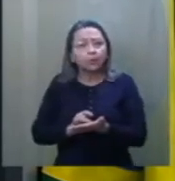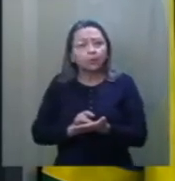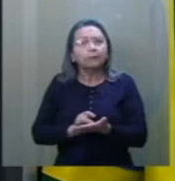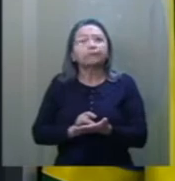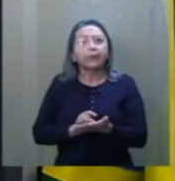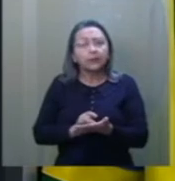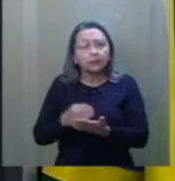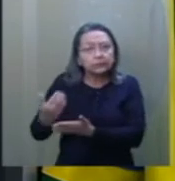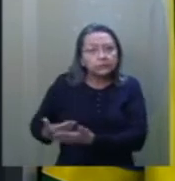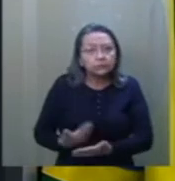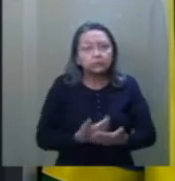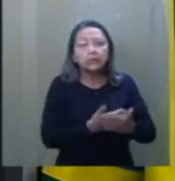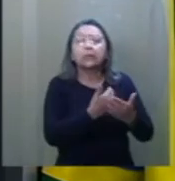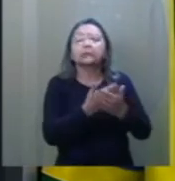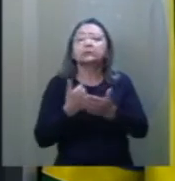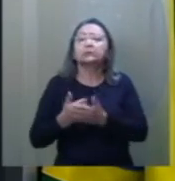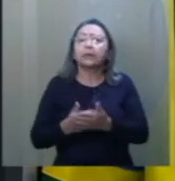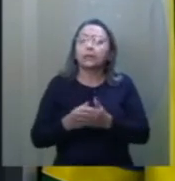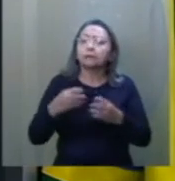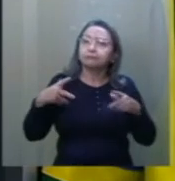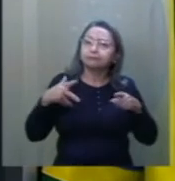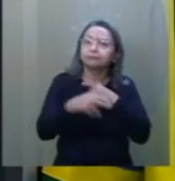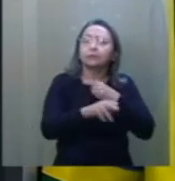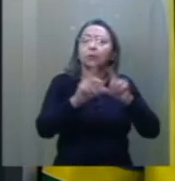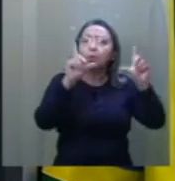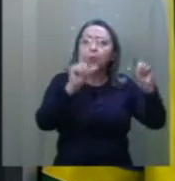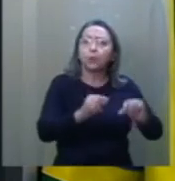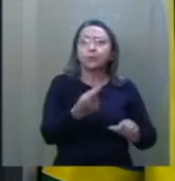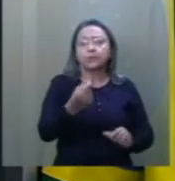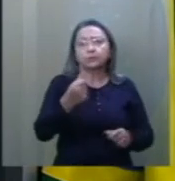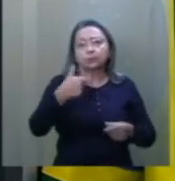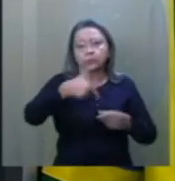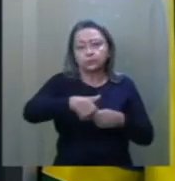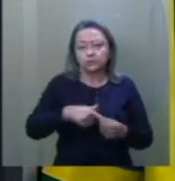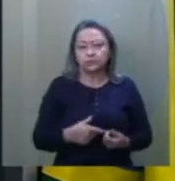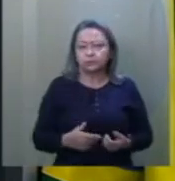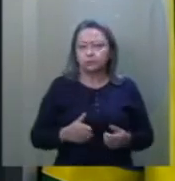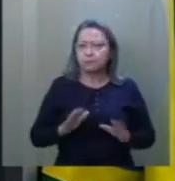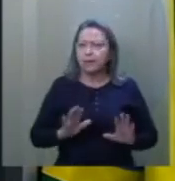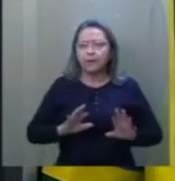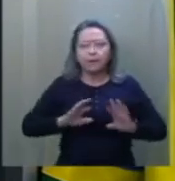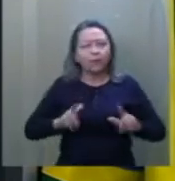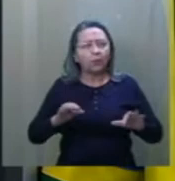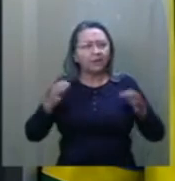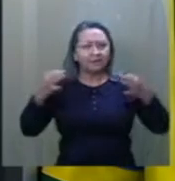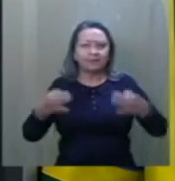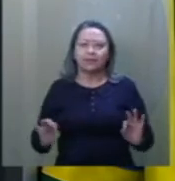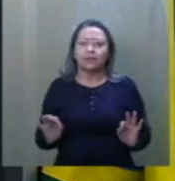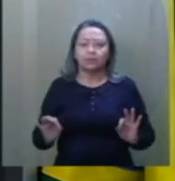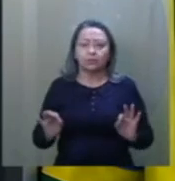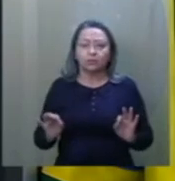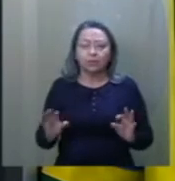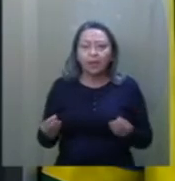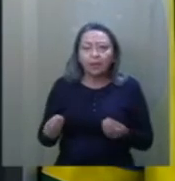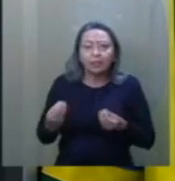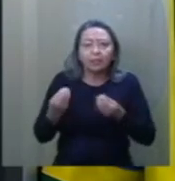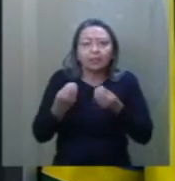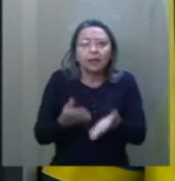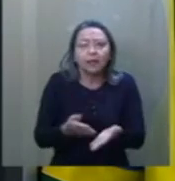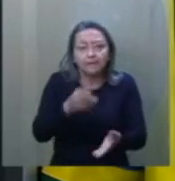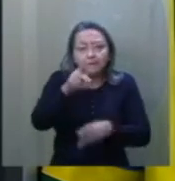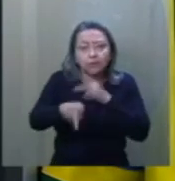fazer baixar o preço dos combustíveis, né? Não é correto colocar na conta do brasileiro,